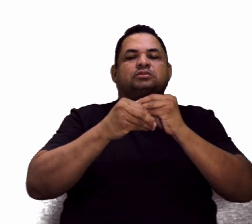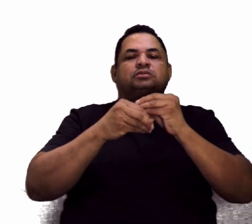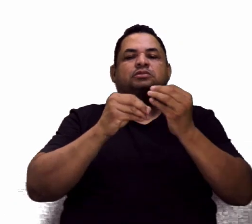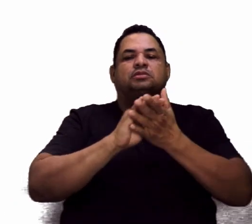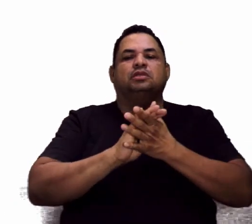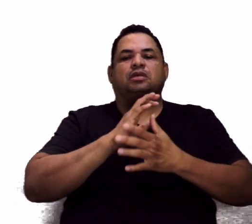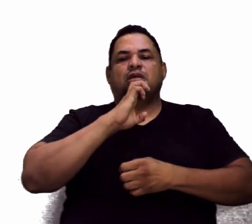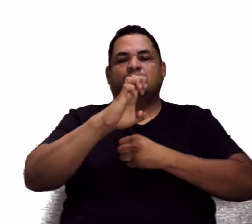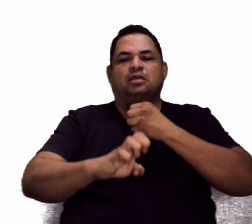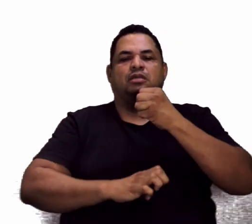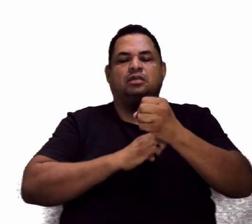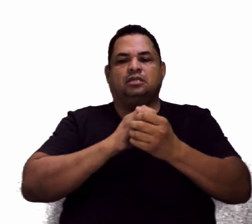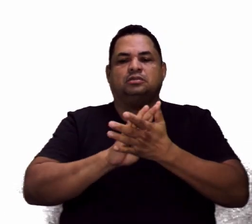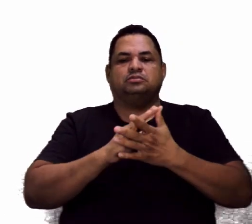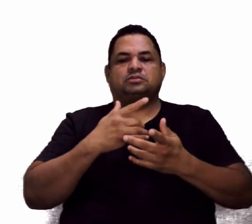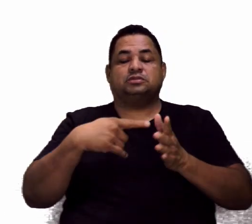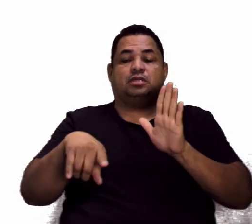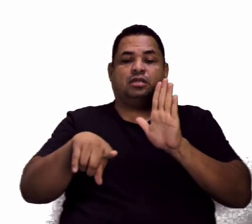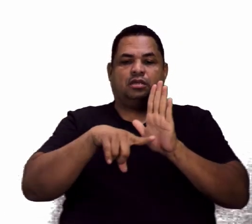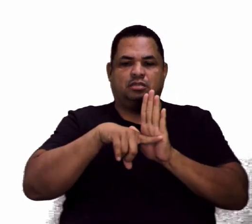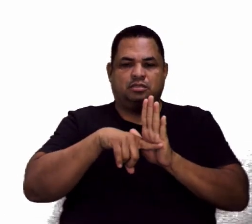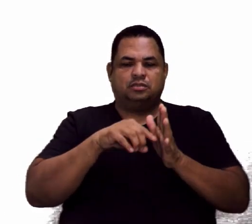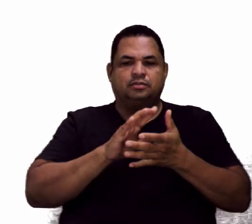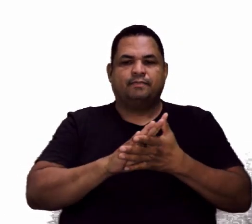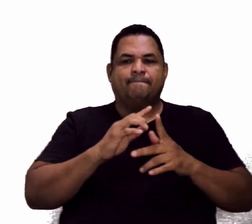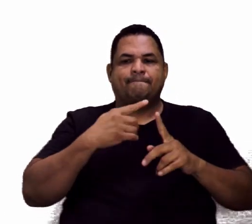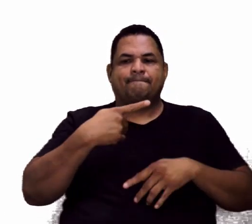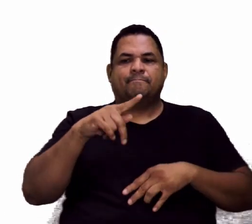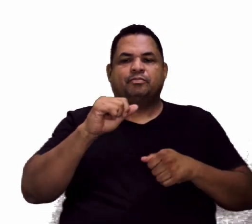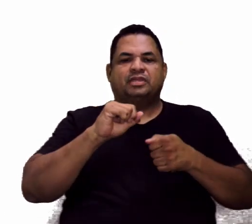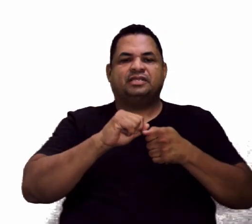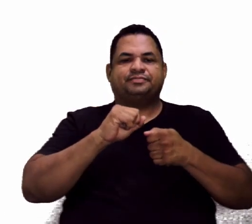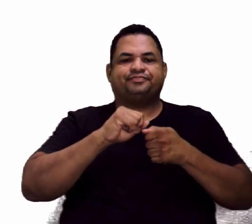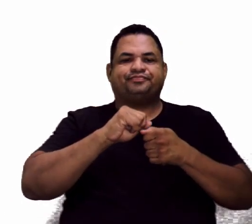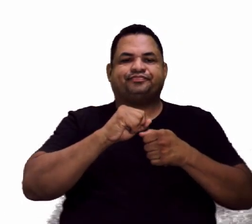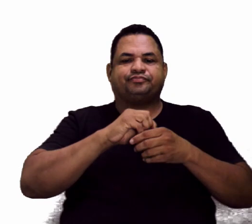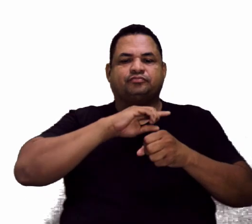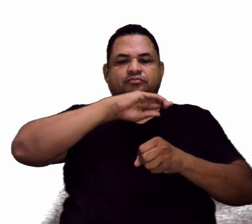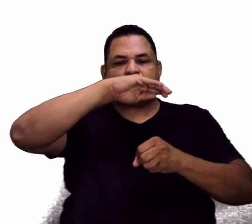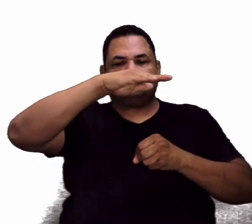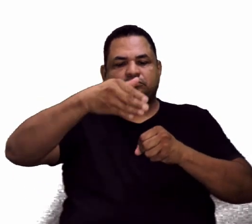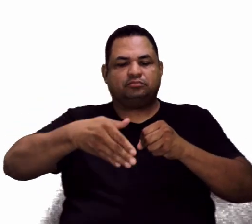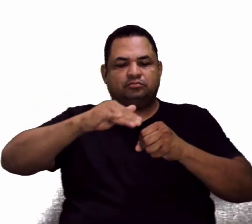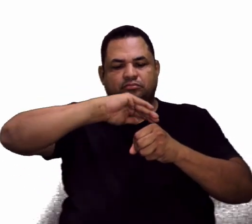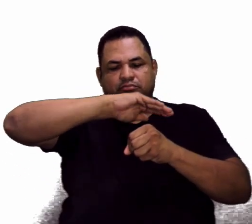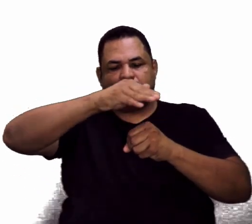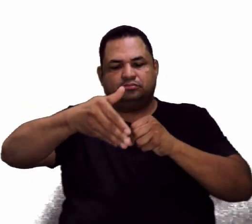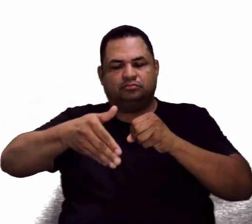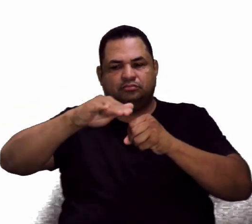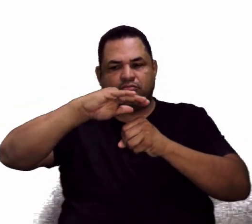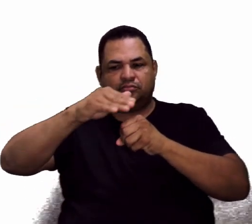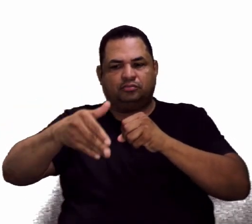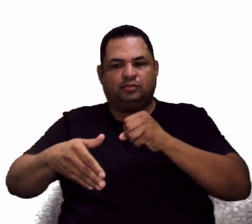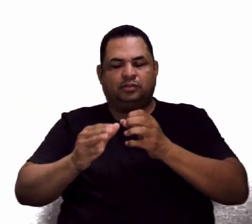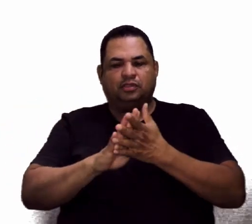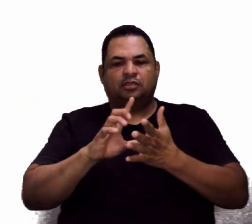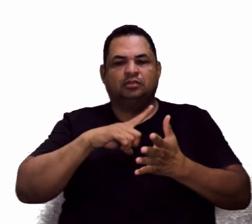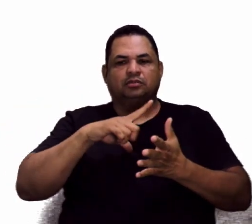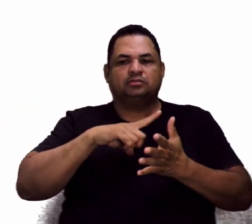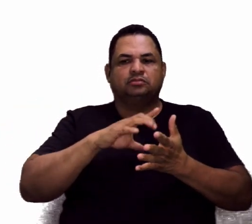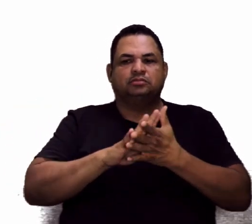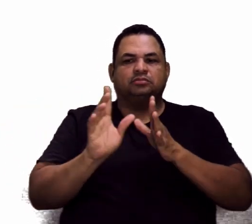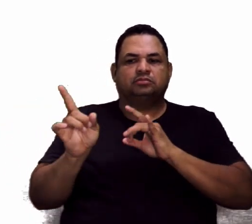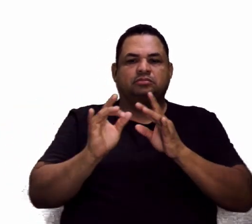são negativos. Para fazer a distribuição eletrônica de um íon,